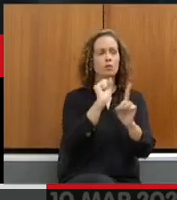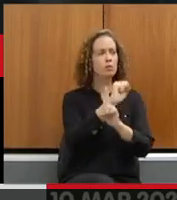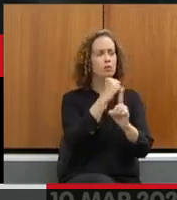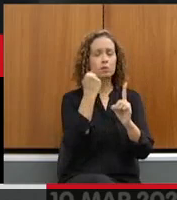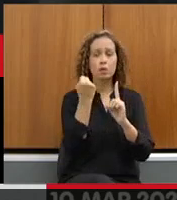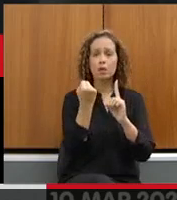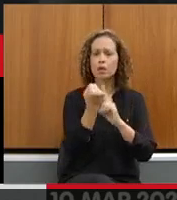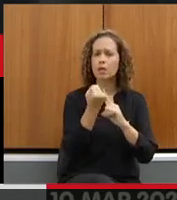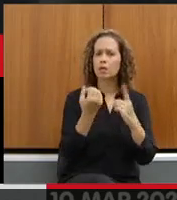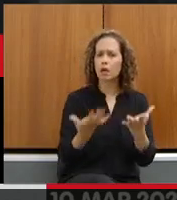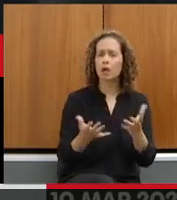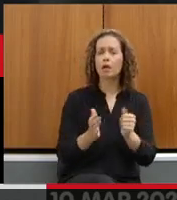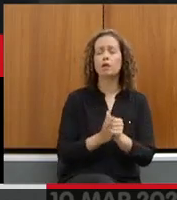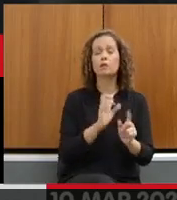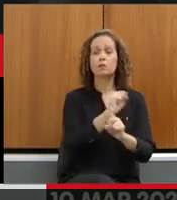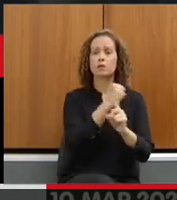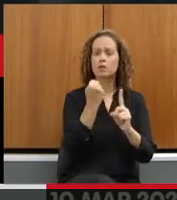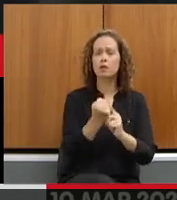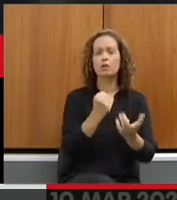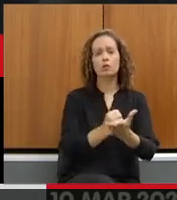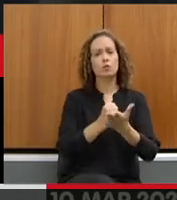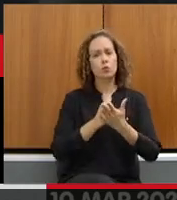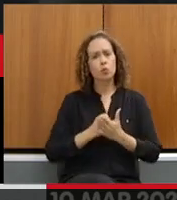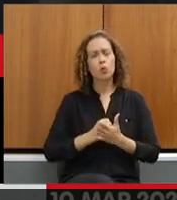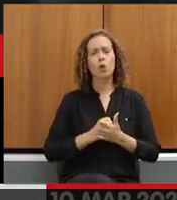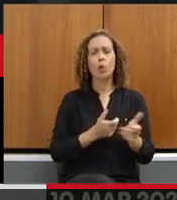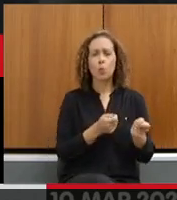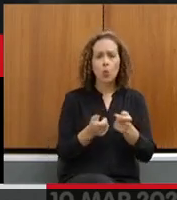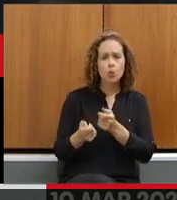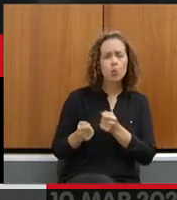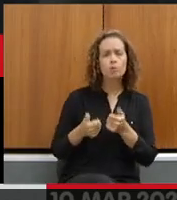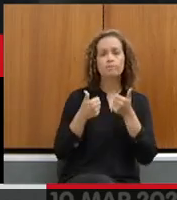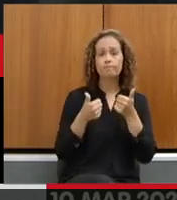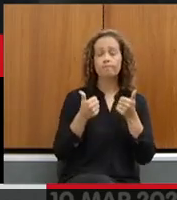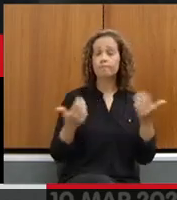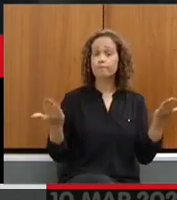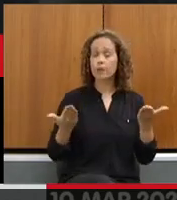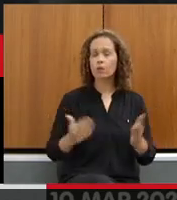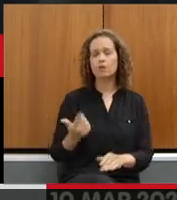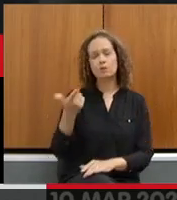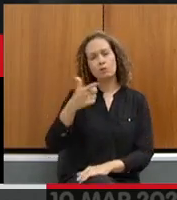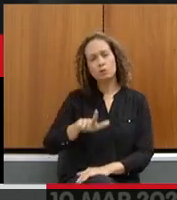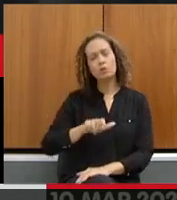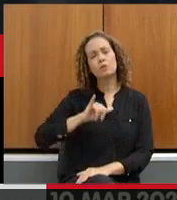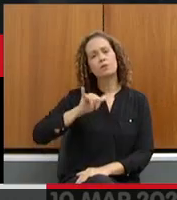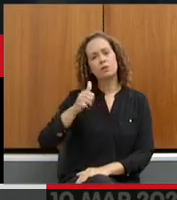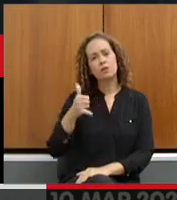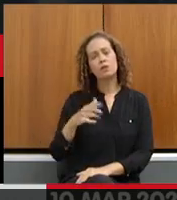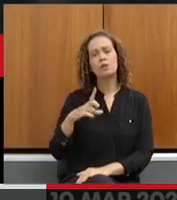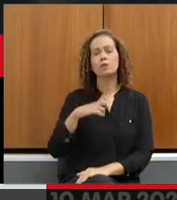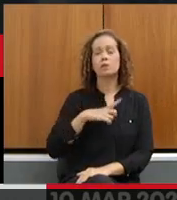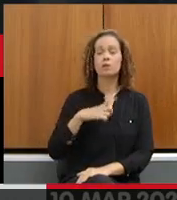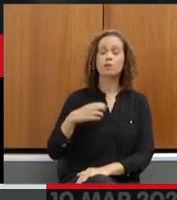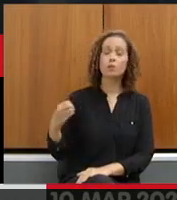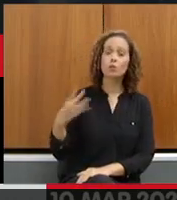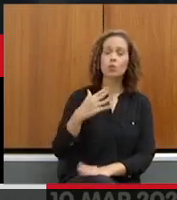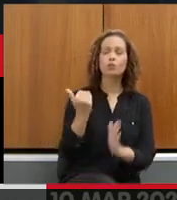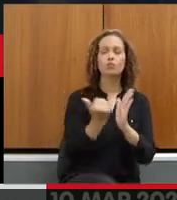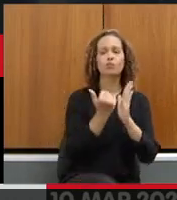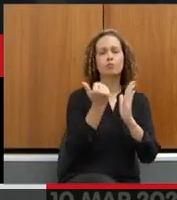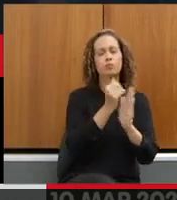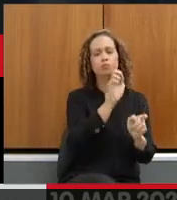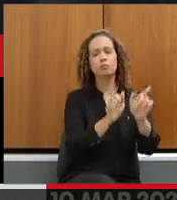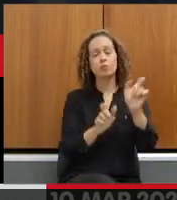respondeu muito nós conseguimos controlar esse pico e agora novamente nós chegamos em janeiro um novo aumento de